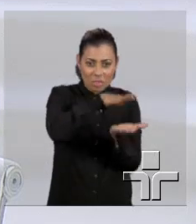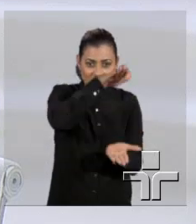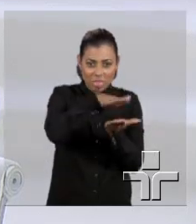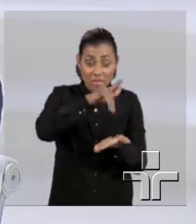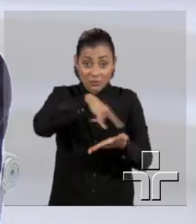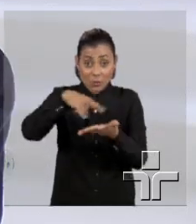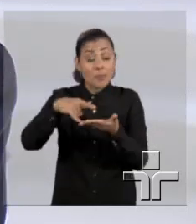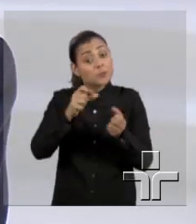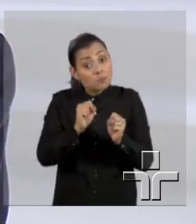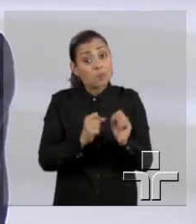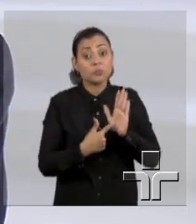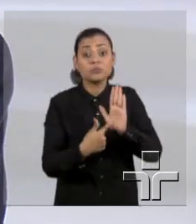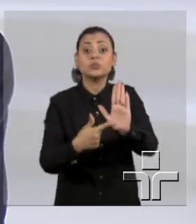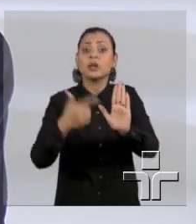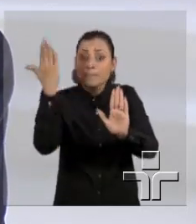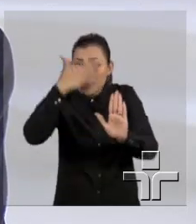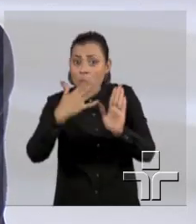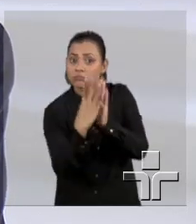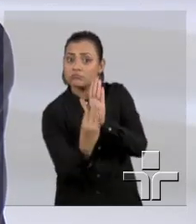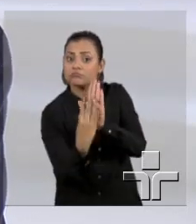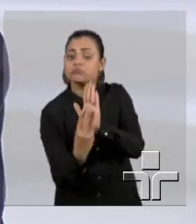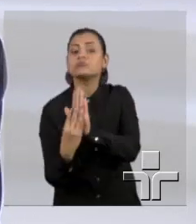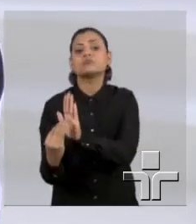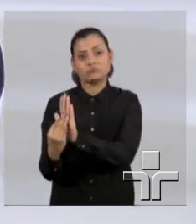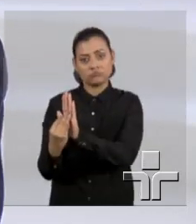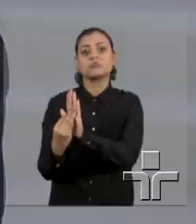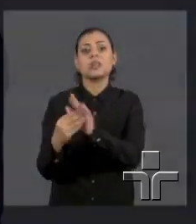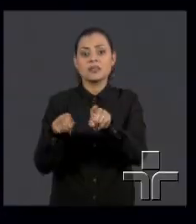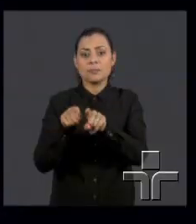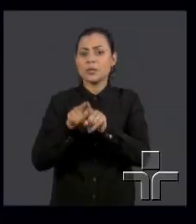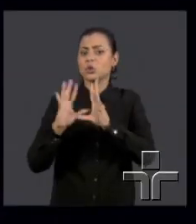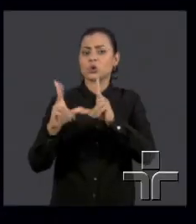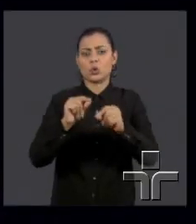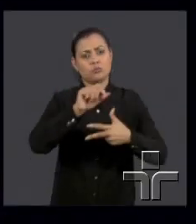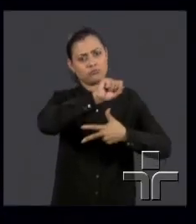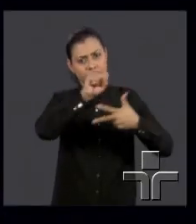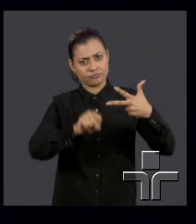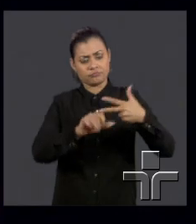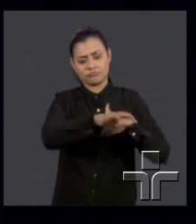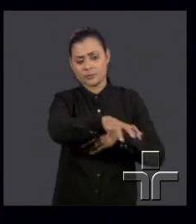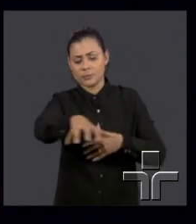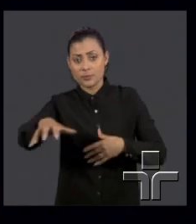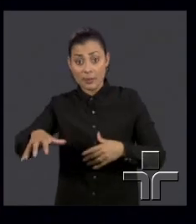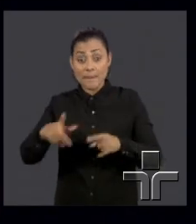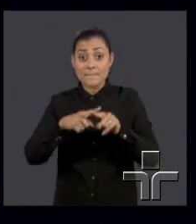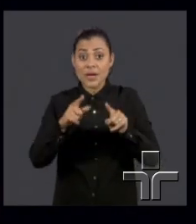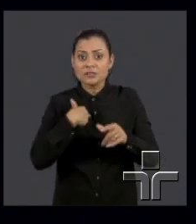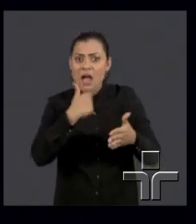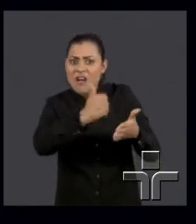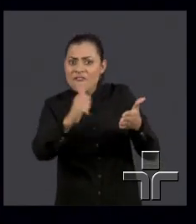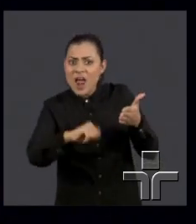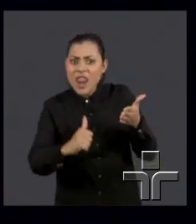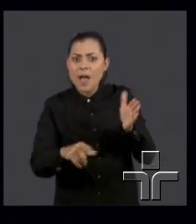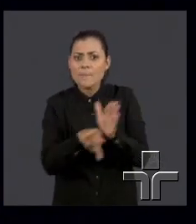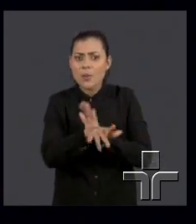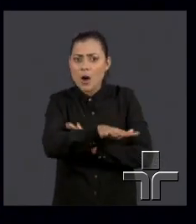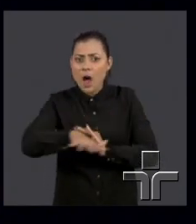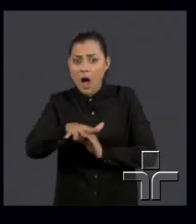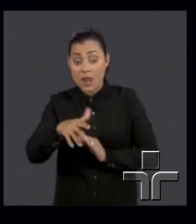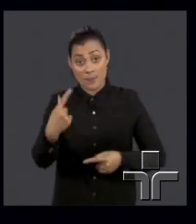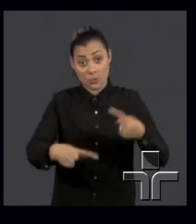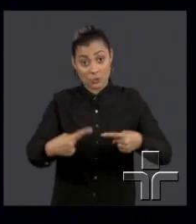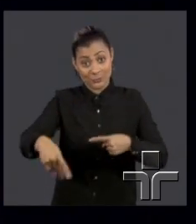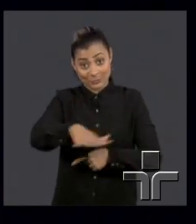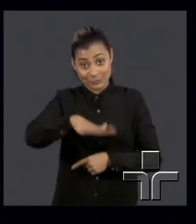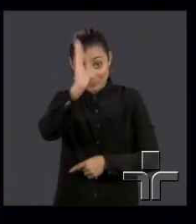para muitos ocupantes da magistratura, em todas as instâncias. Quando convocado para analisar o quadro político e institucional